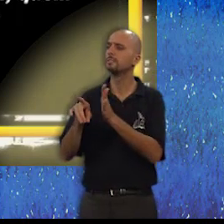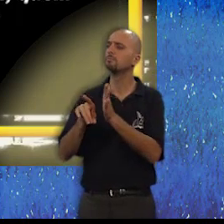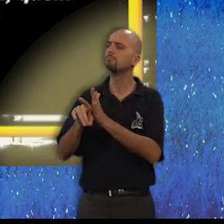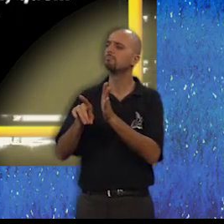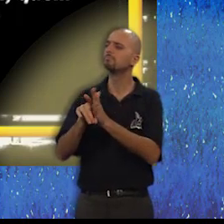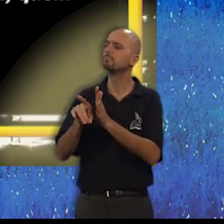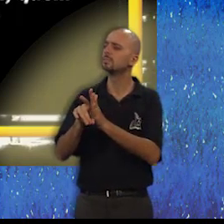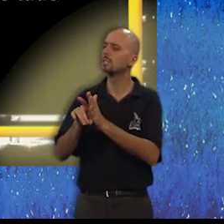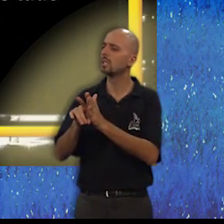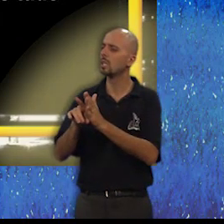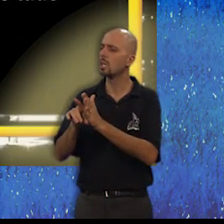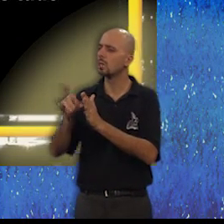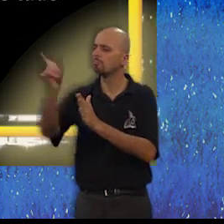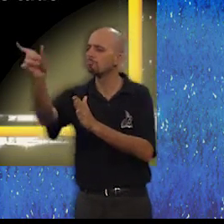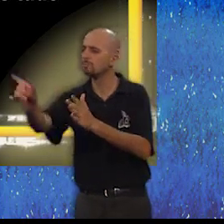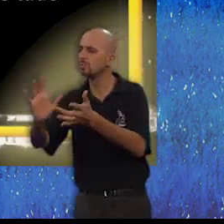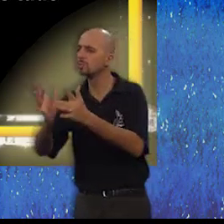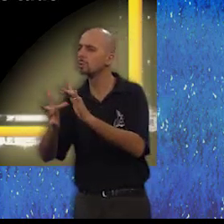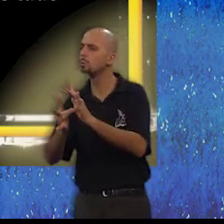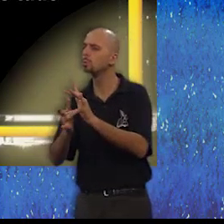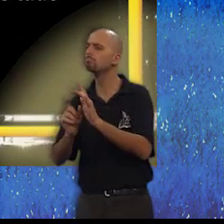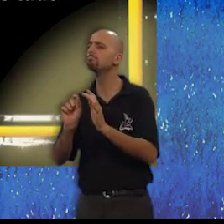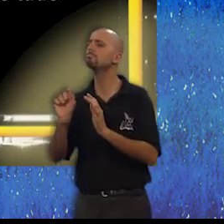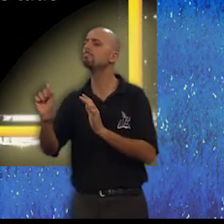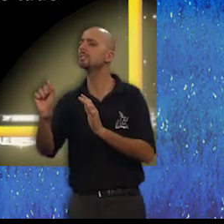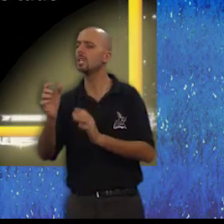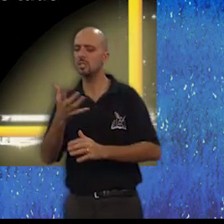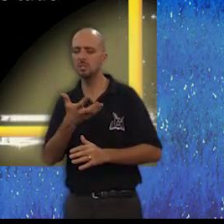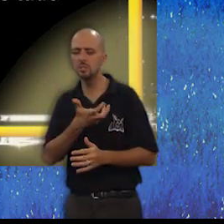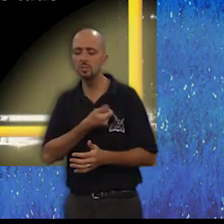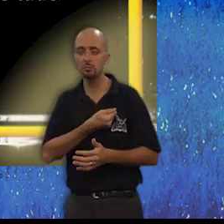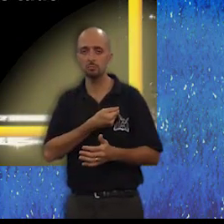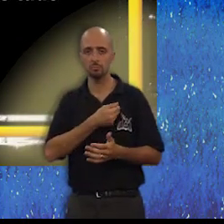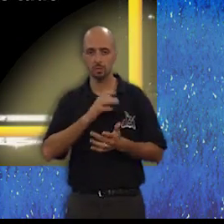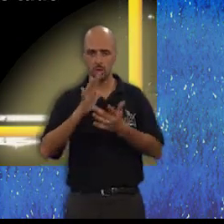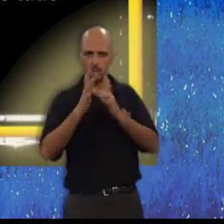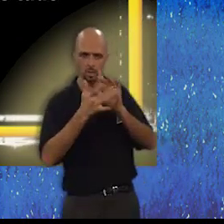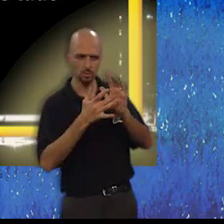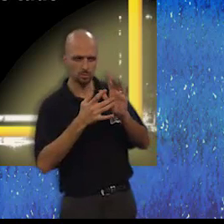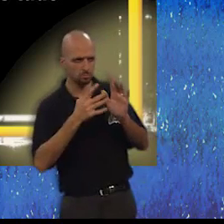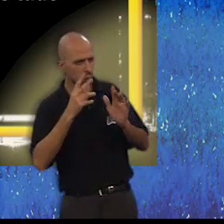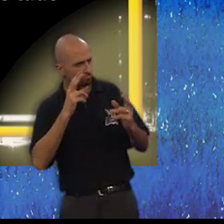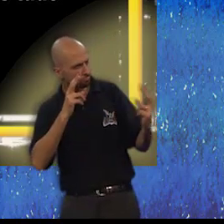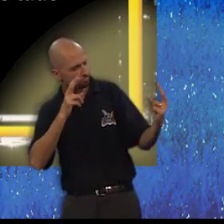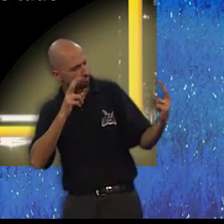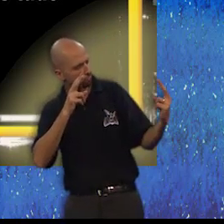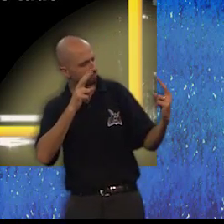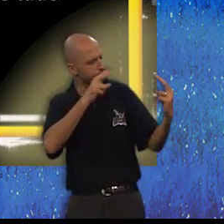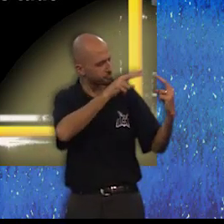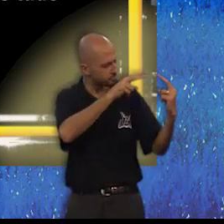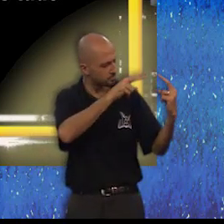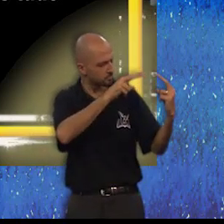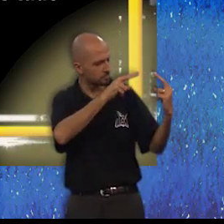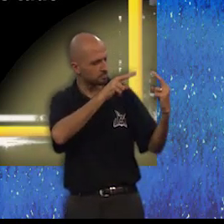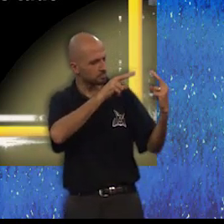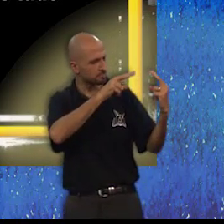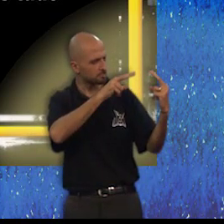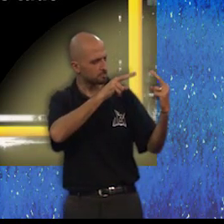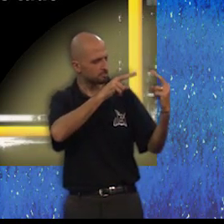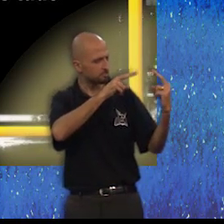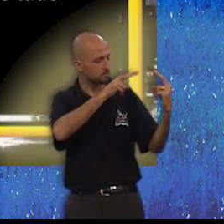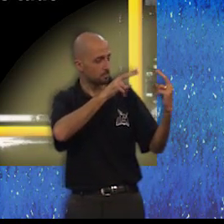ser salvo? Agora vem o verso 26. Jesus, fitando neles o olhar, disse-lhes: isto